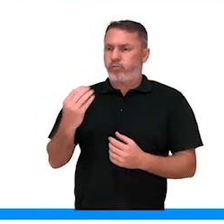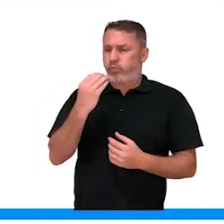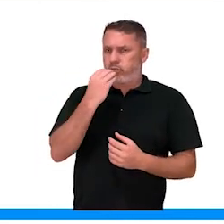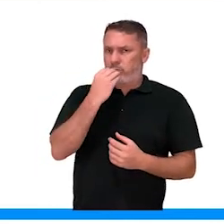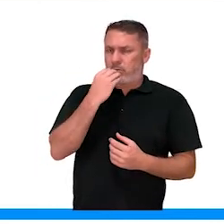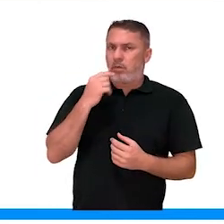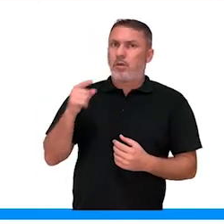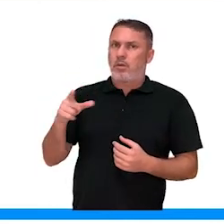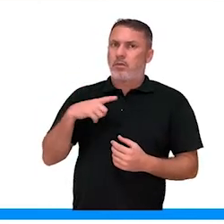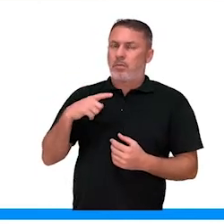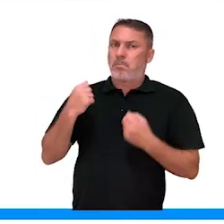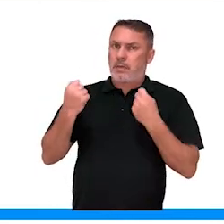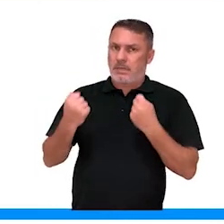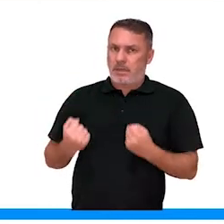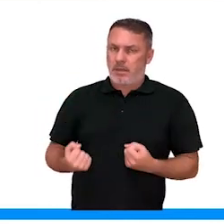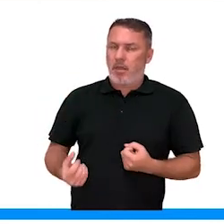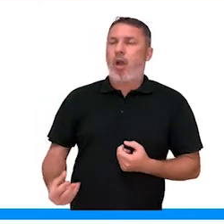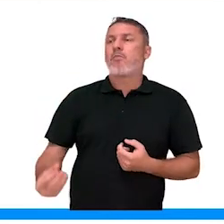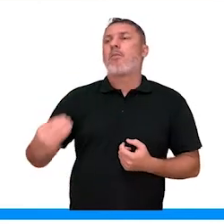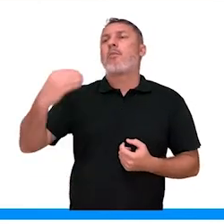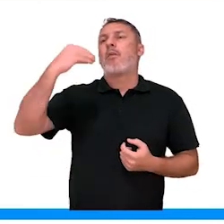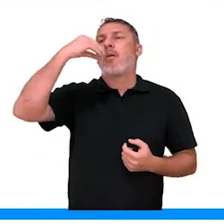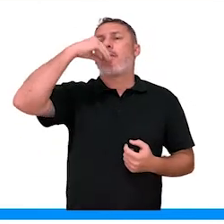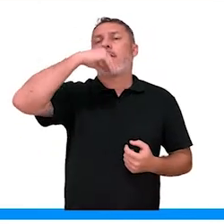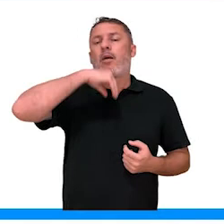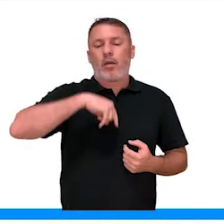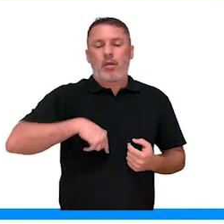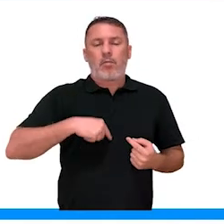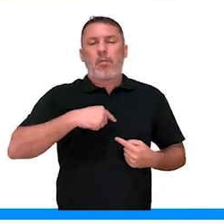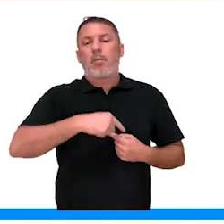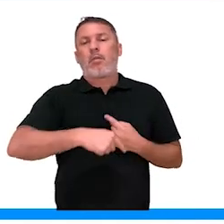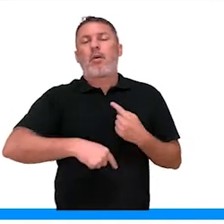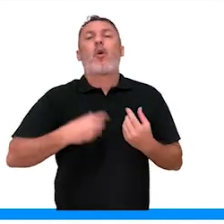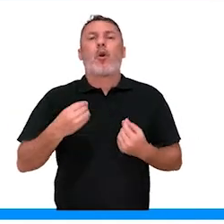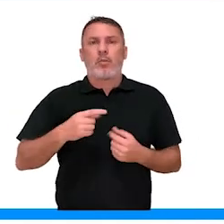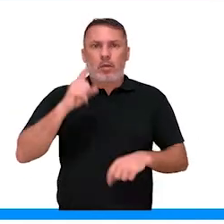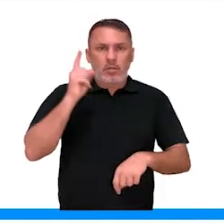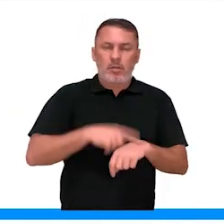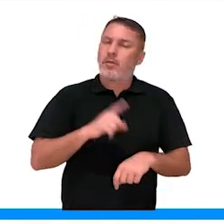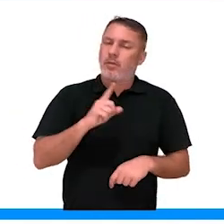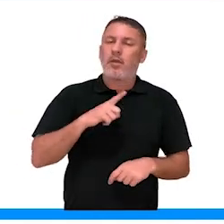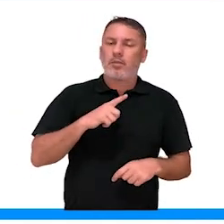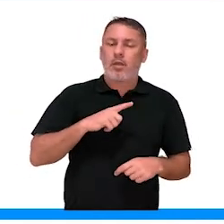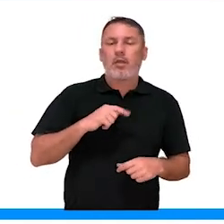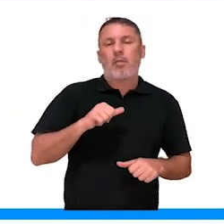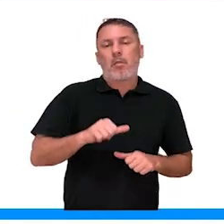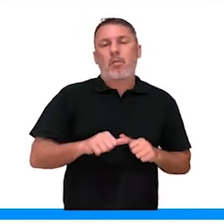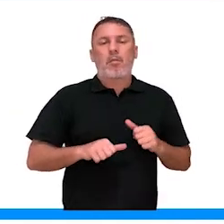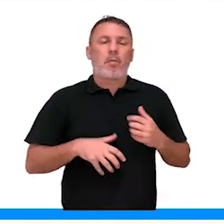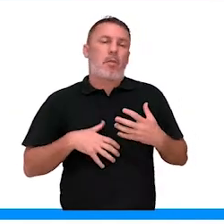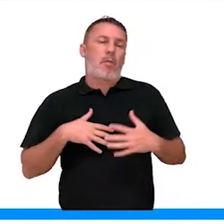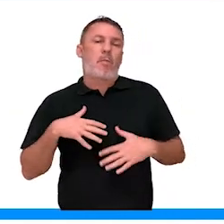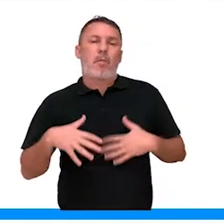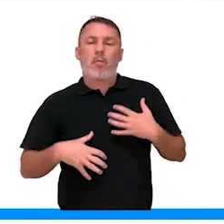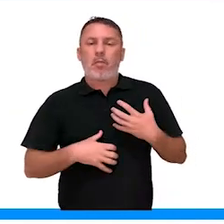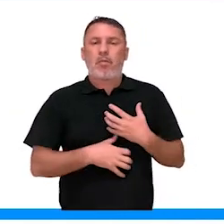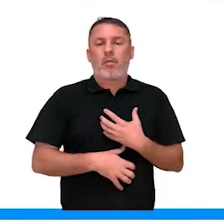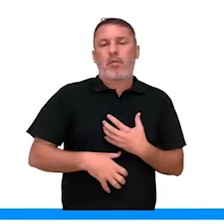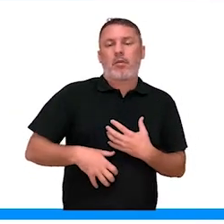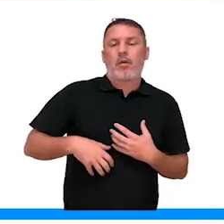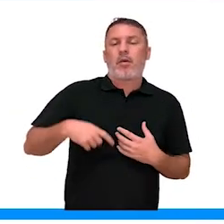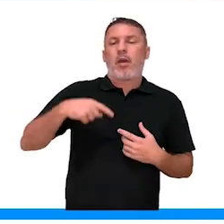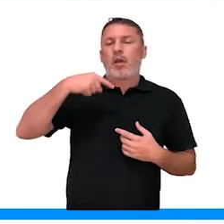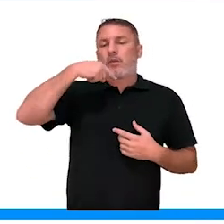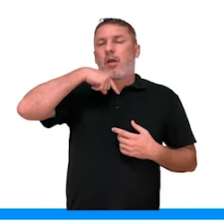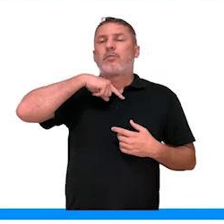Esse carboidrato, para ele ser absorvido pelo meu corpo, ele precisa passar por uma série de reações até que